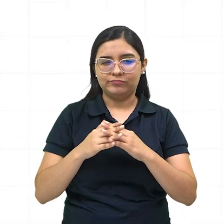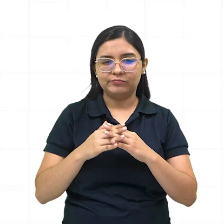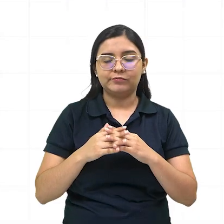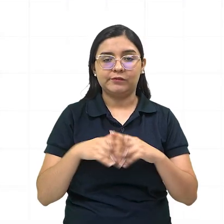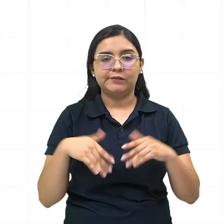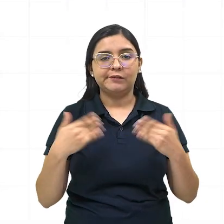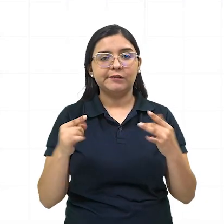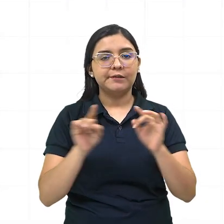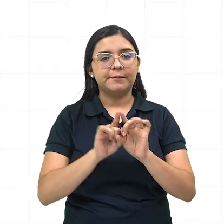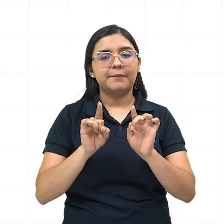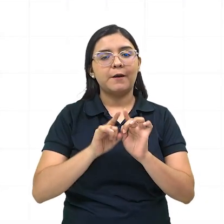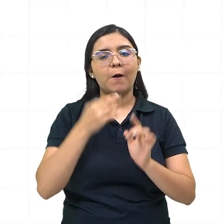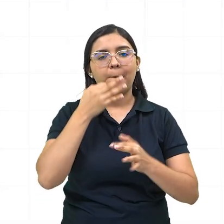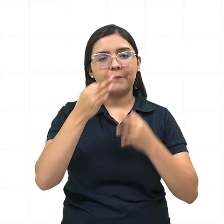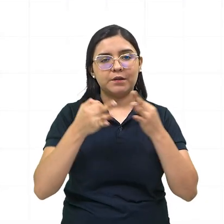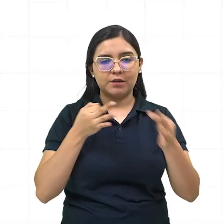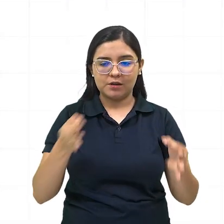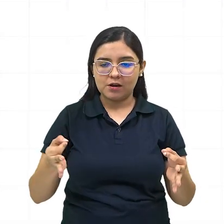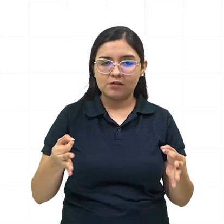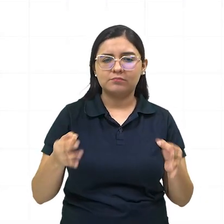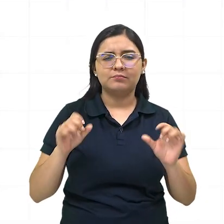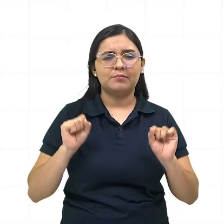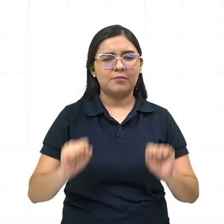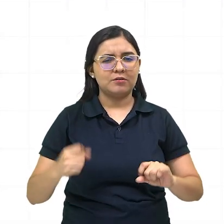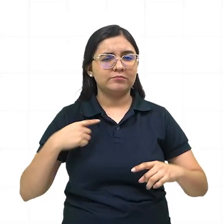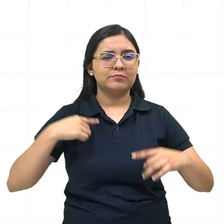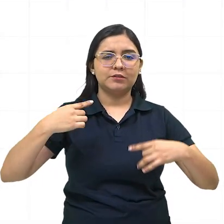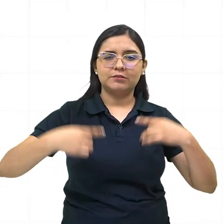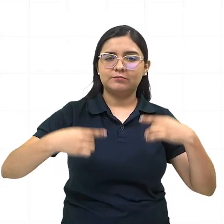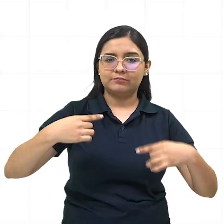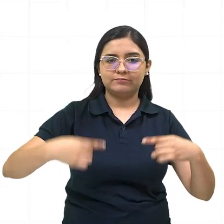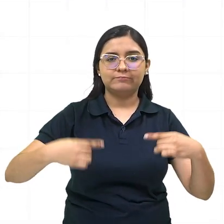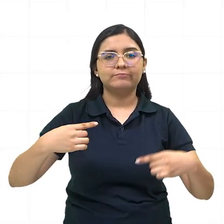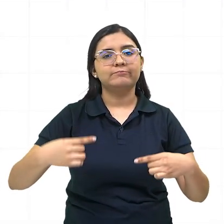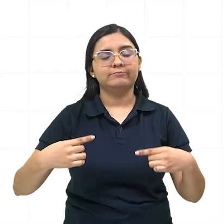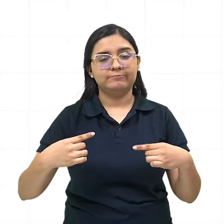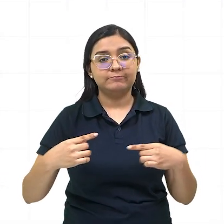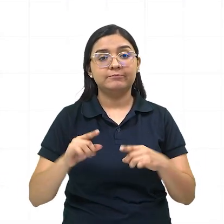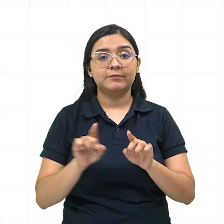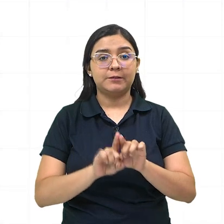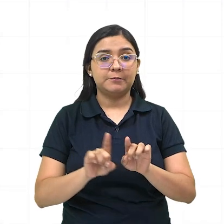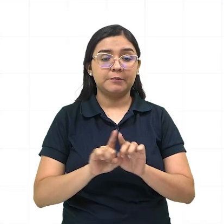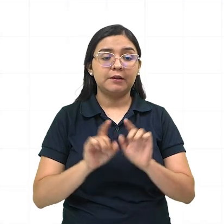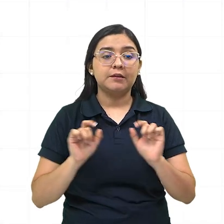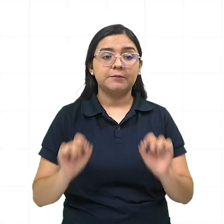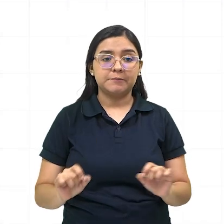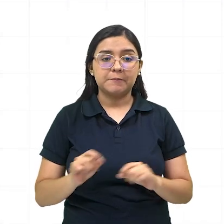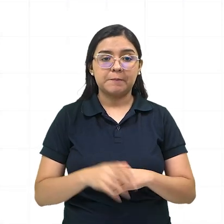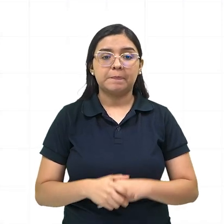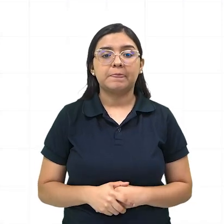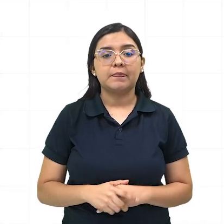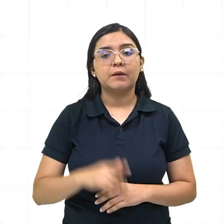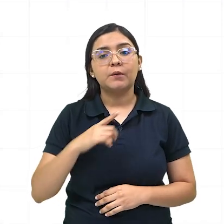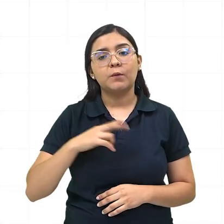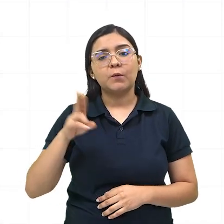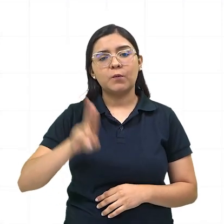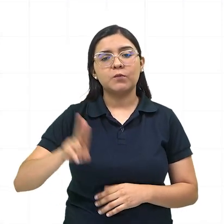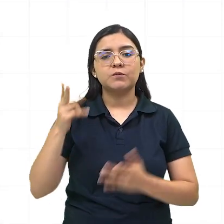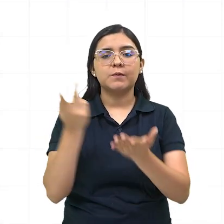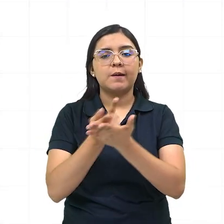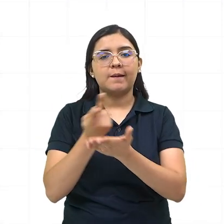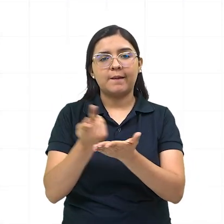e a presença de opiniões divergentes que podem gerar debates acalorados, né? Além disso, o